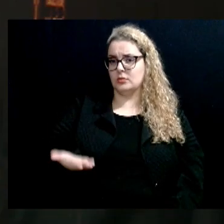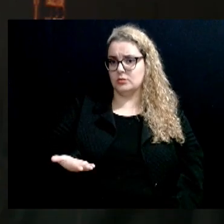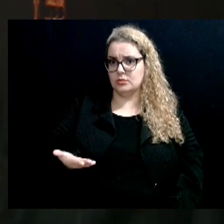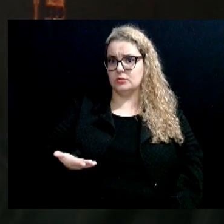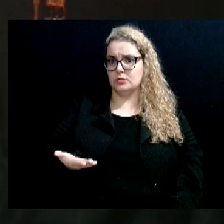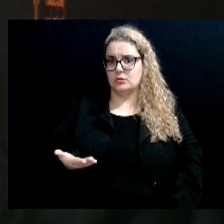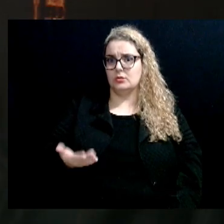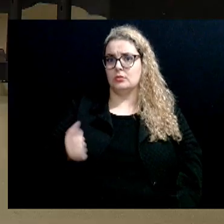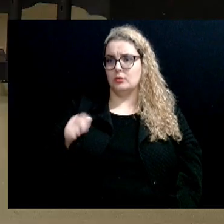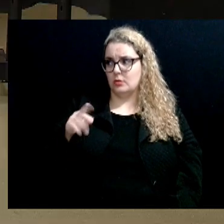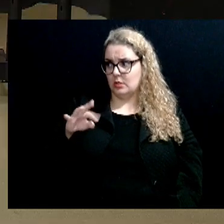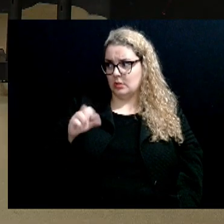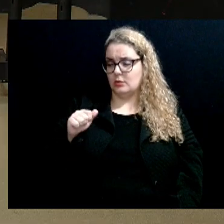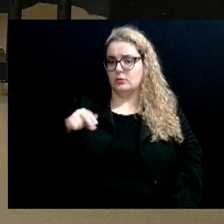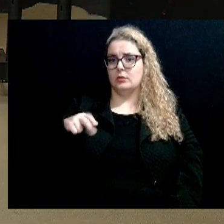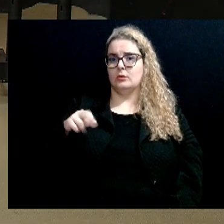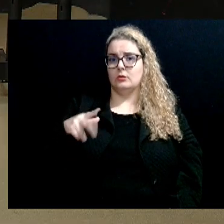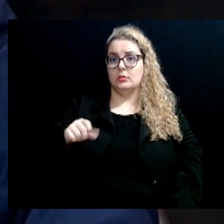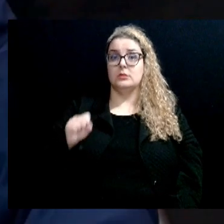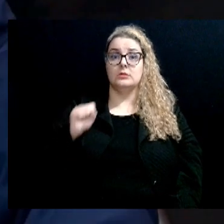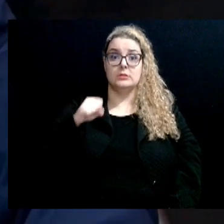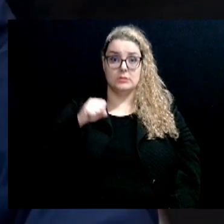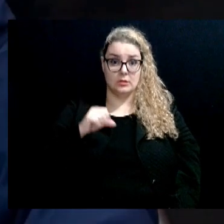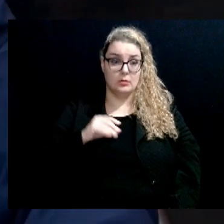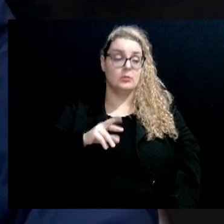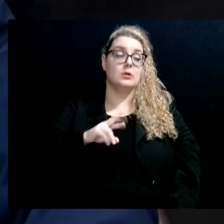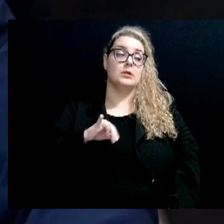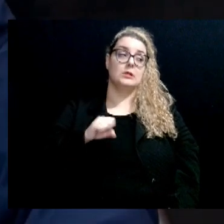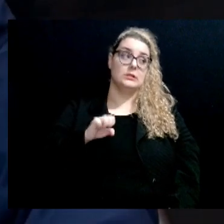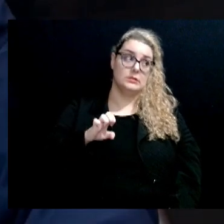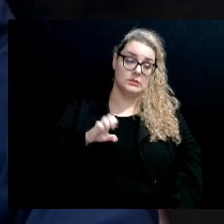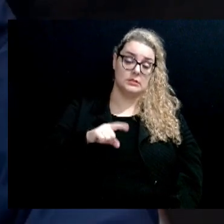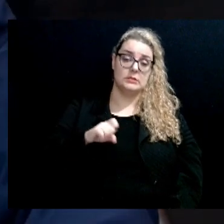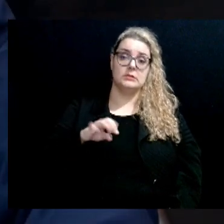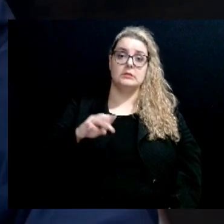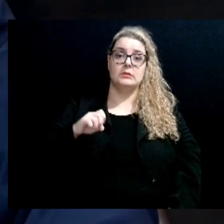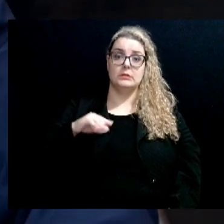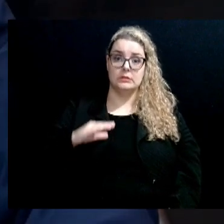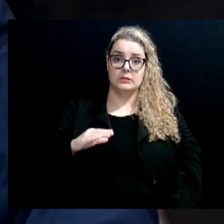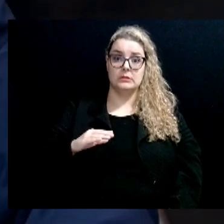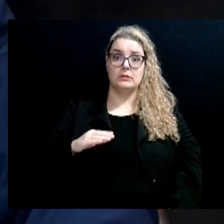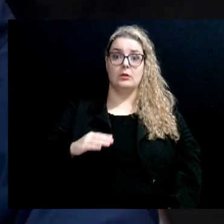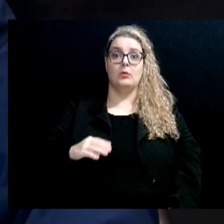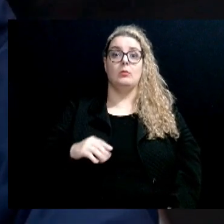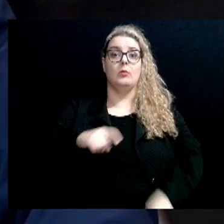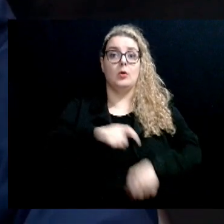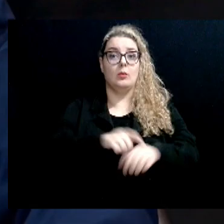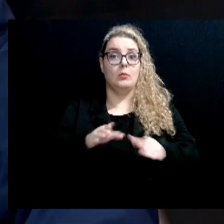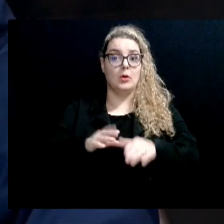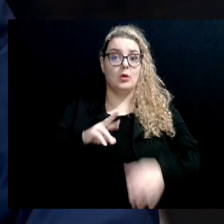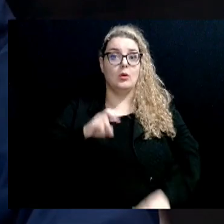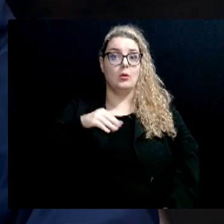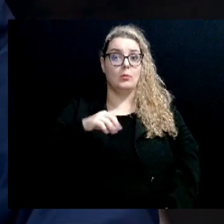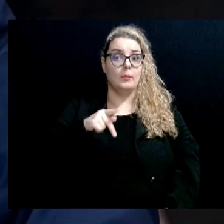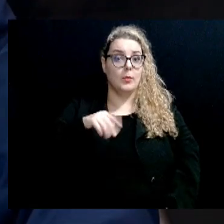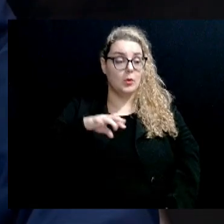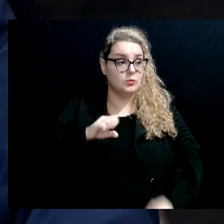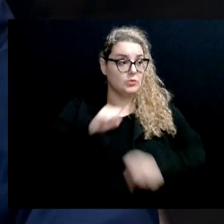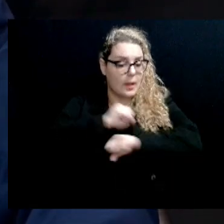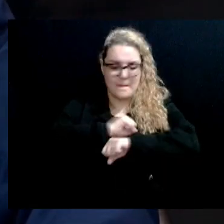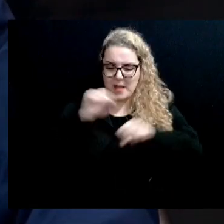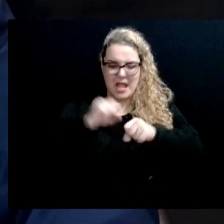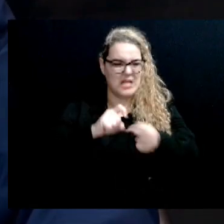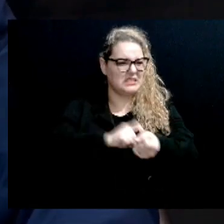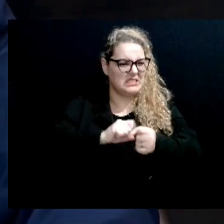autoanulação? Sim, crises existenciais, momentos de rompantes, de explosões, de raiva,